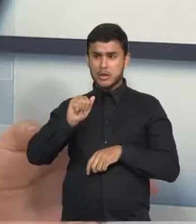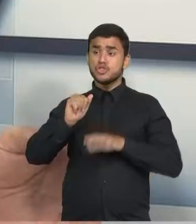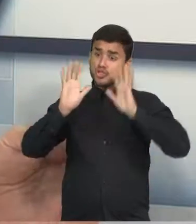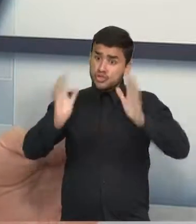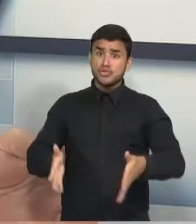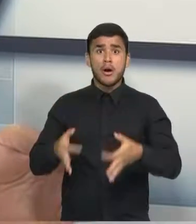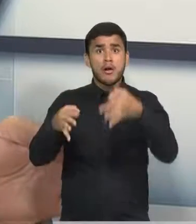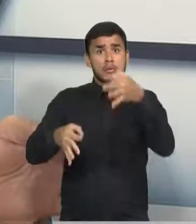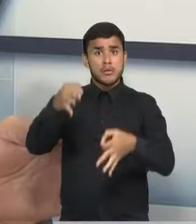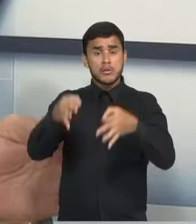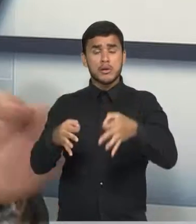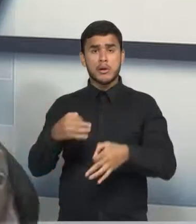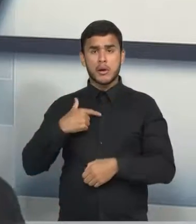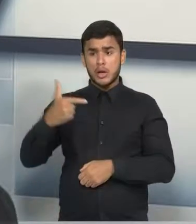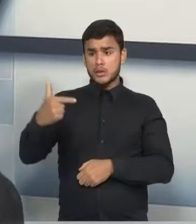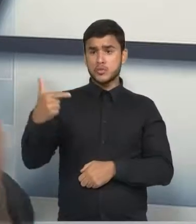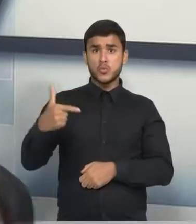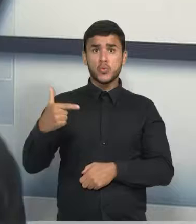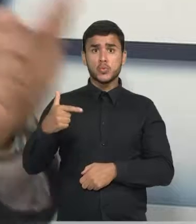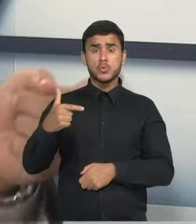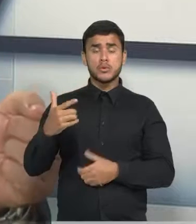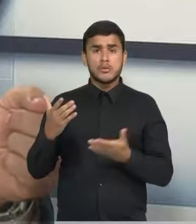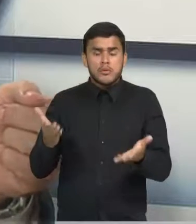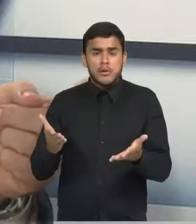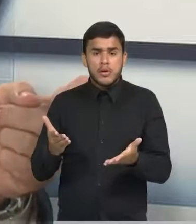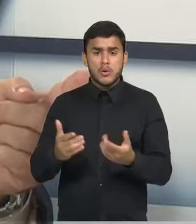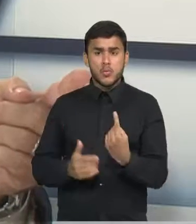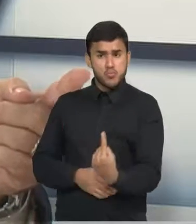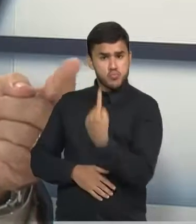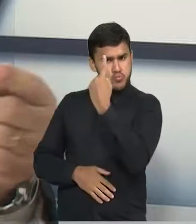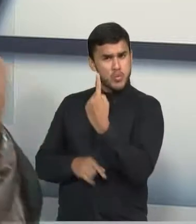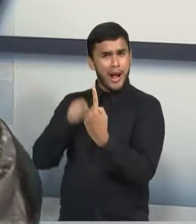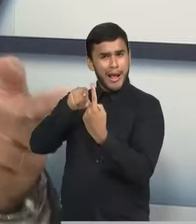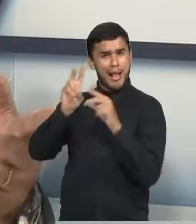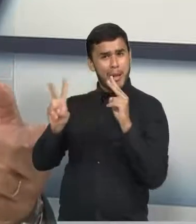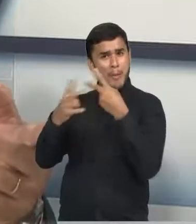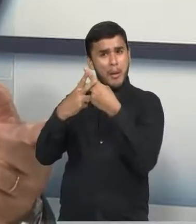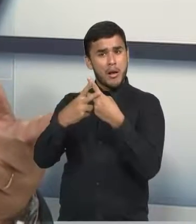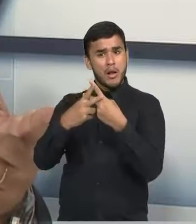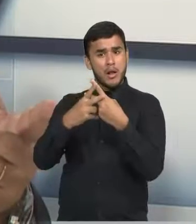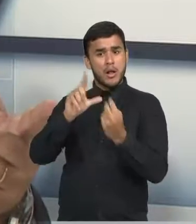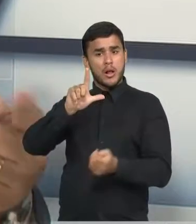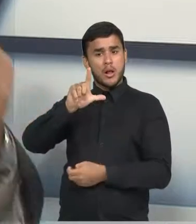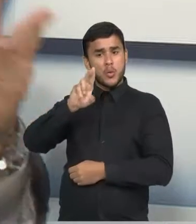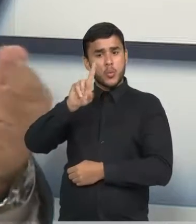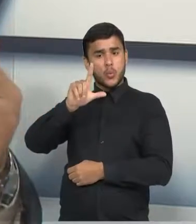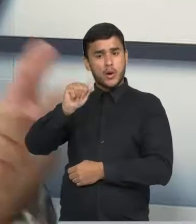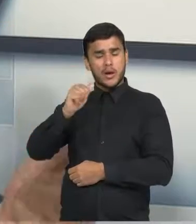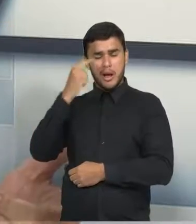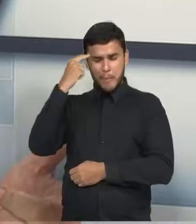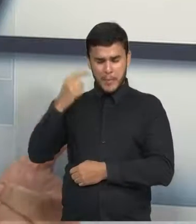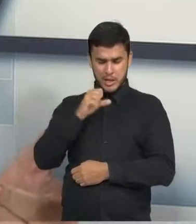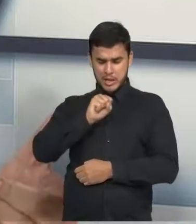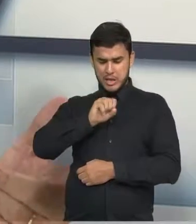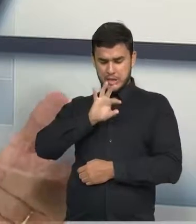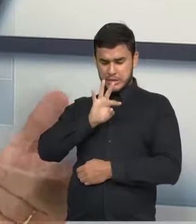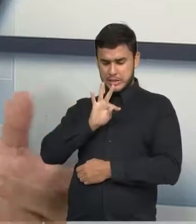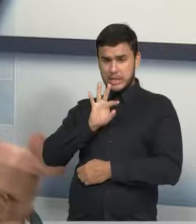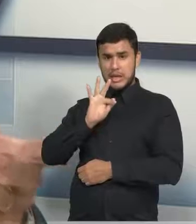em segunda instância pelo fato de um indivíduo poder ser preso, né? Um cidadão poder ser